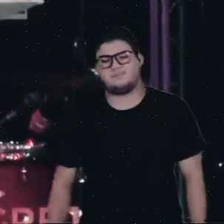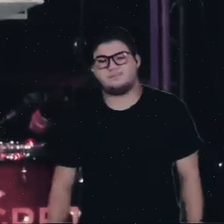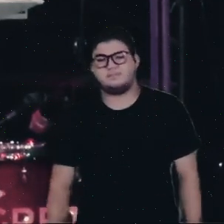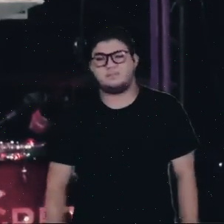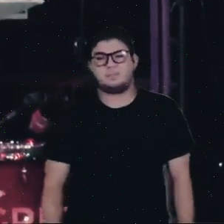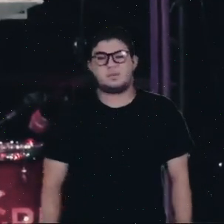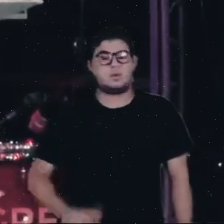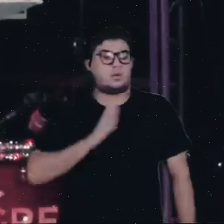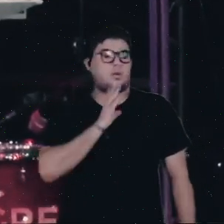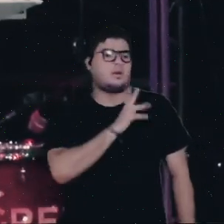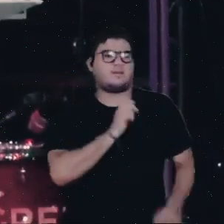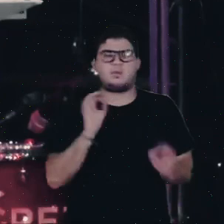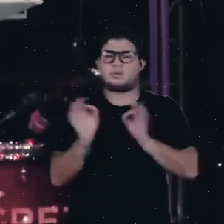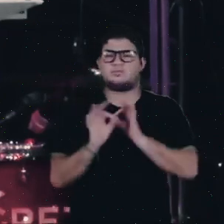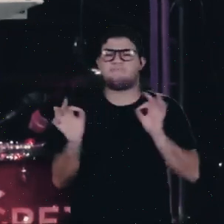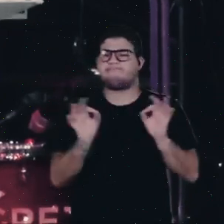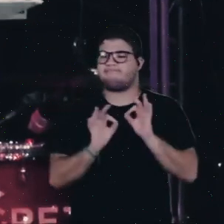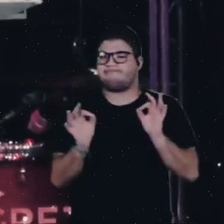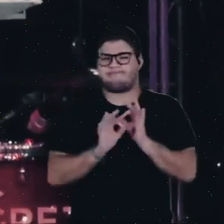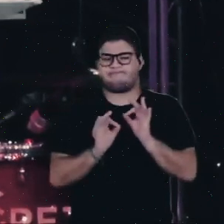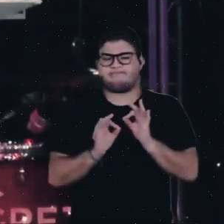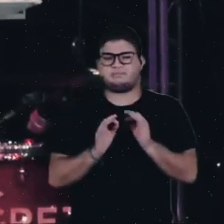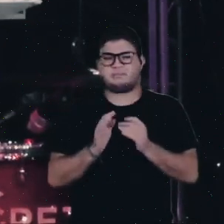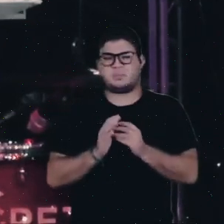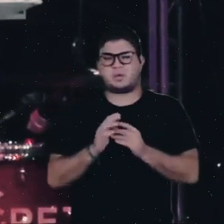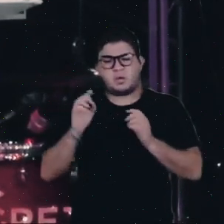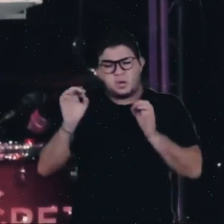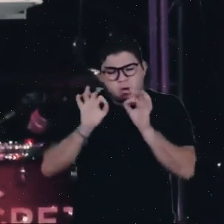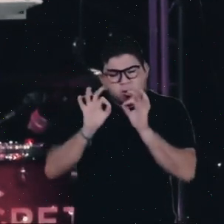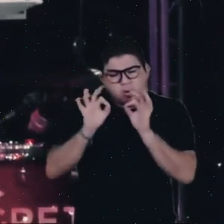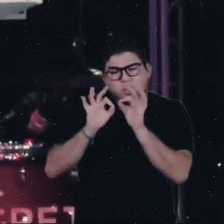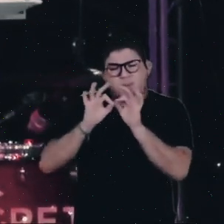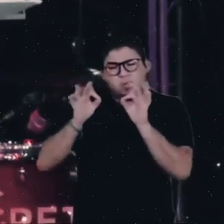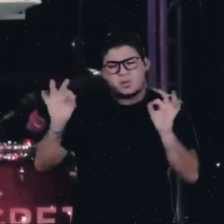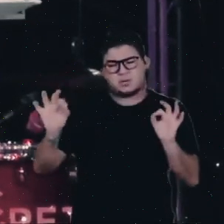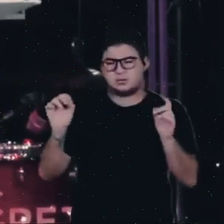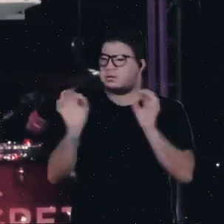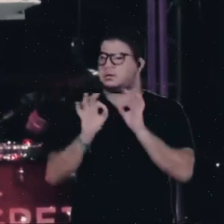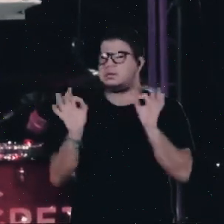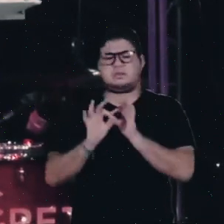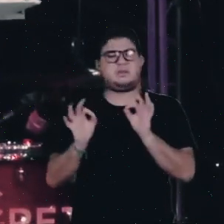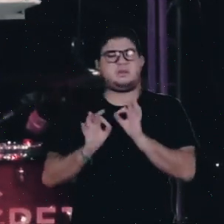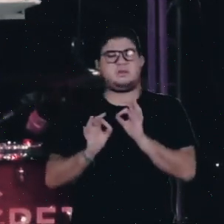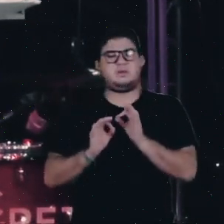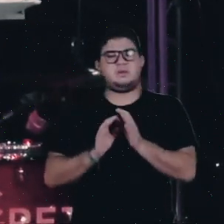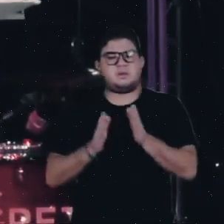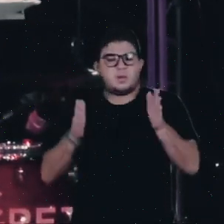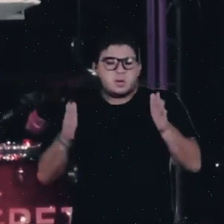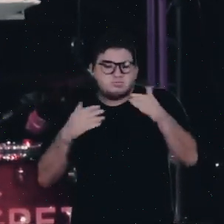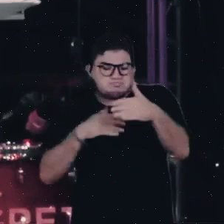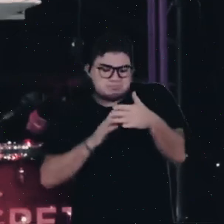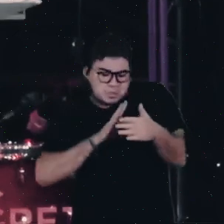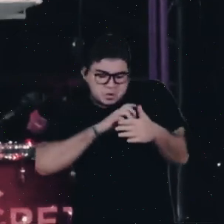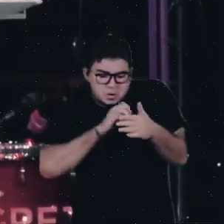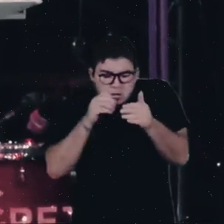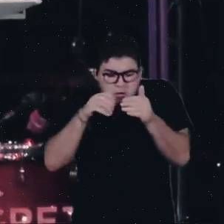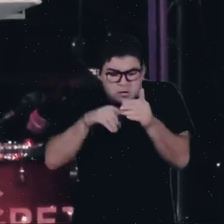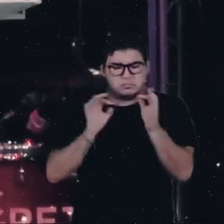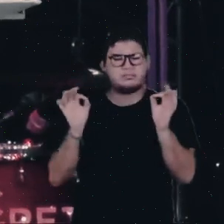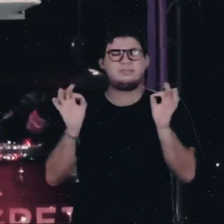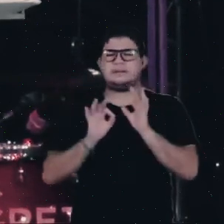Por isso que o amor não se limita, não se define, não se coloca numa caixinha.